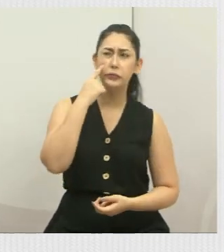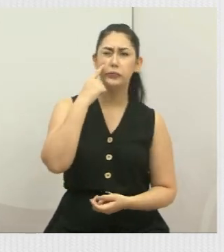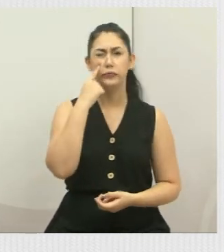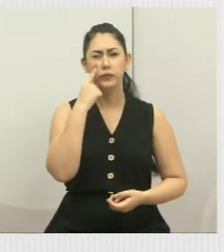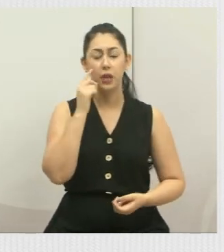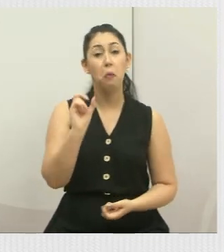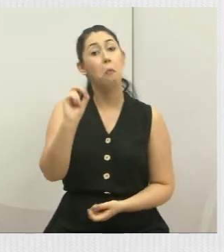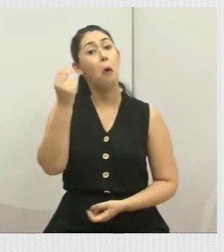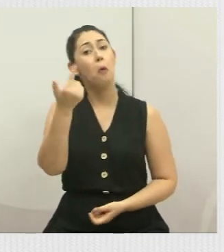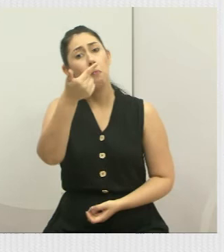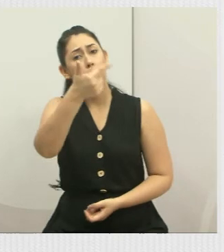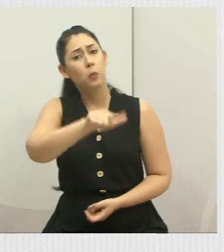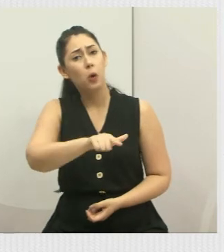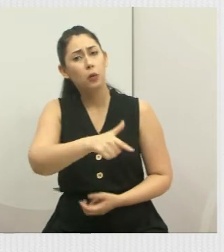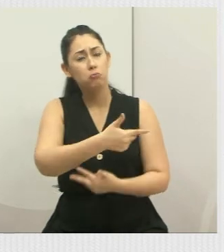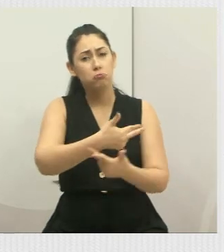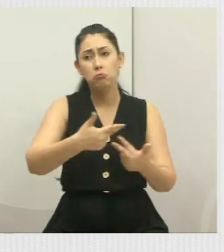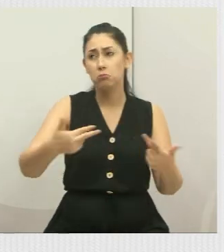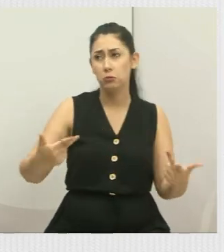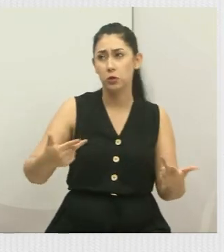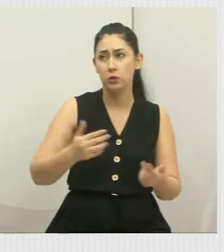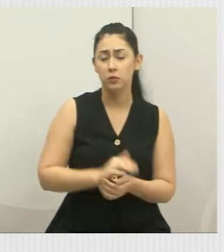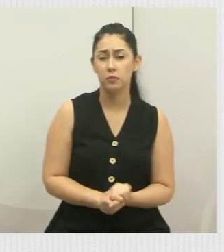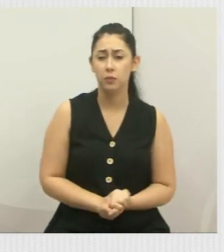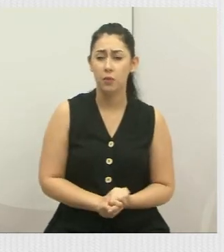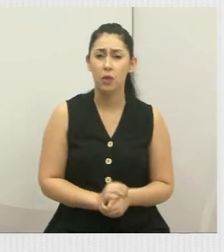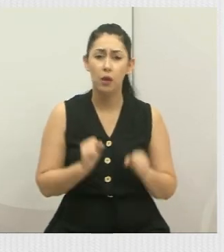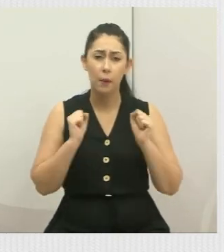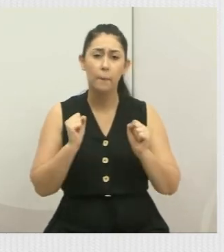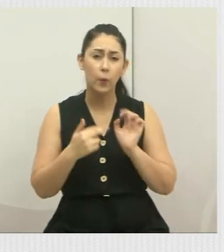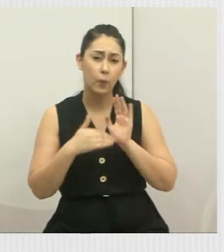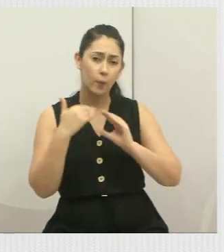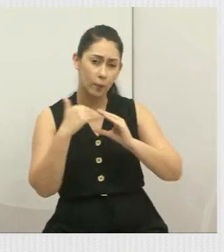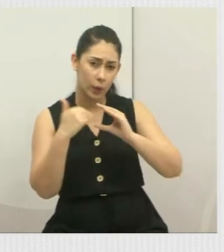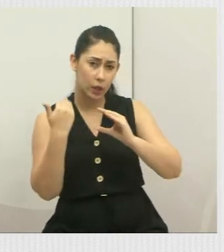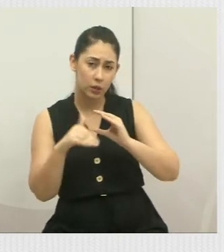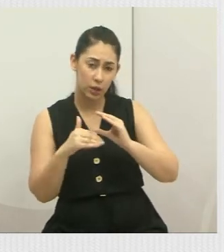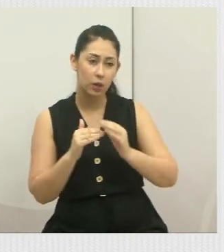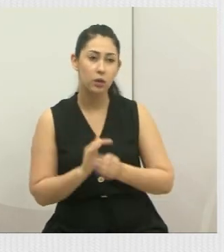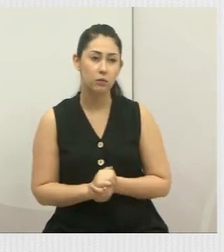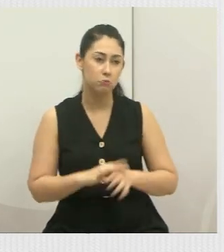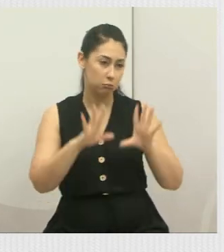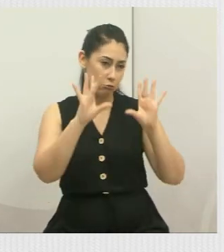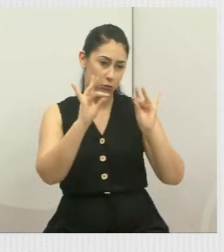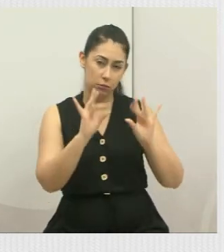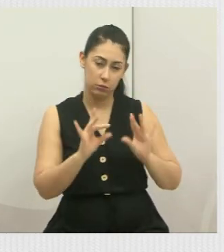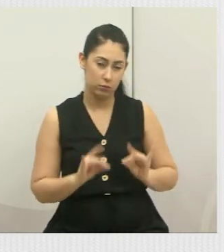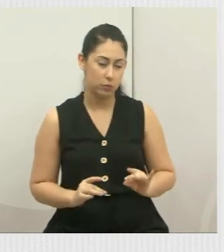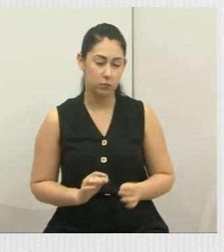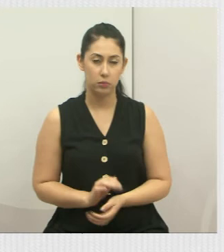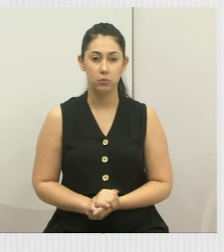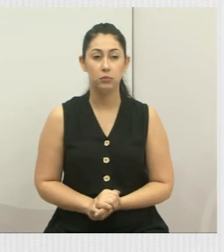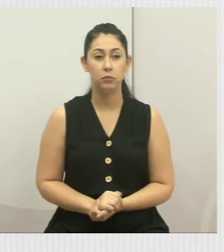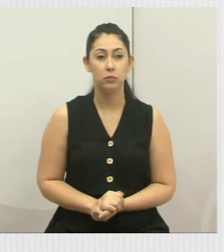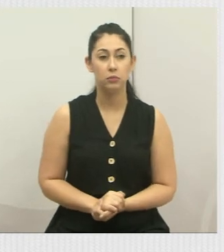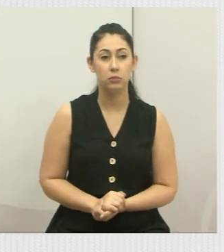observações. Esse campo é um pouco mais longo, você pode deixar as suas dúvidas ou outras observações. Tá ok?